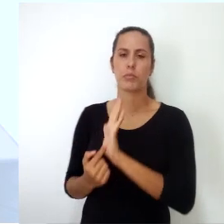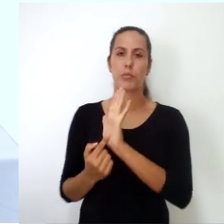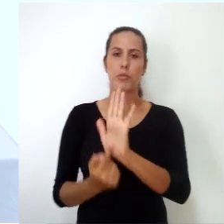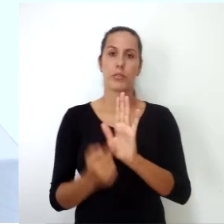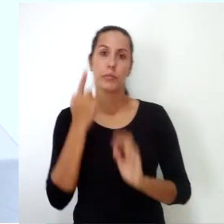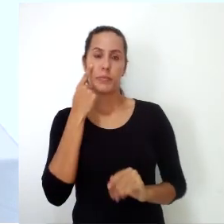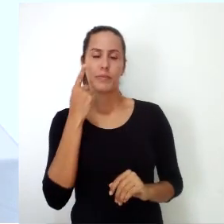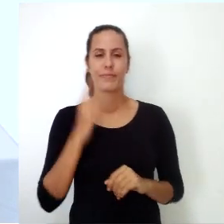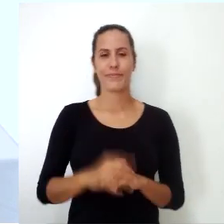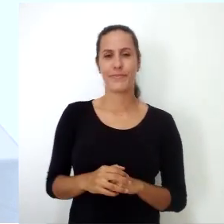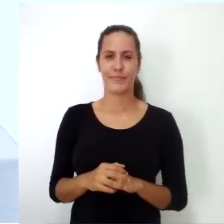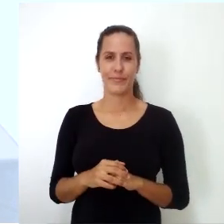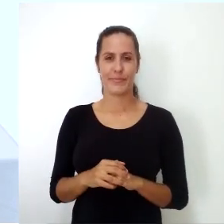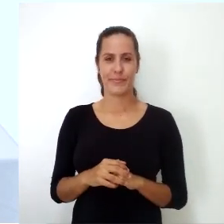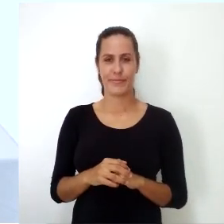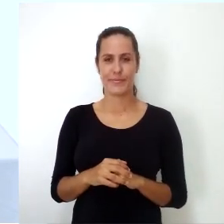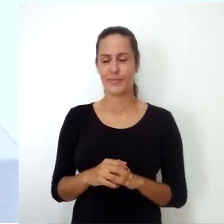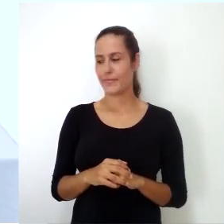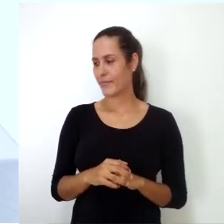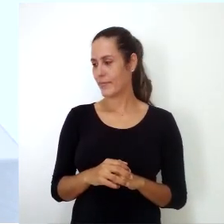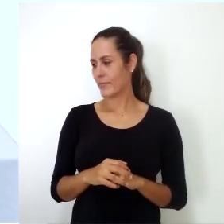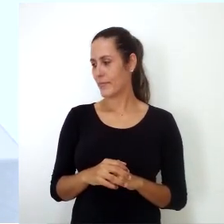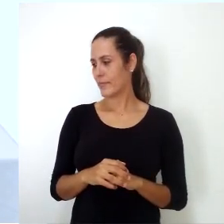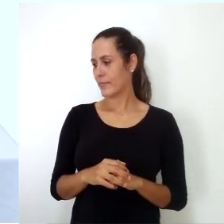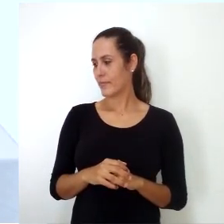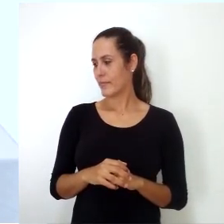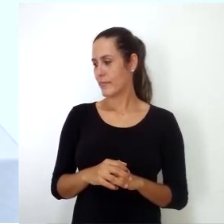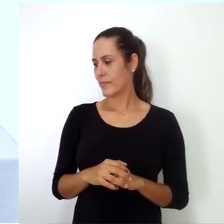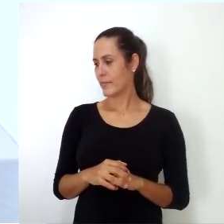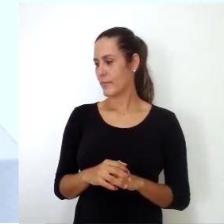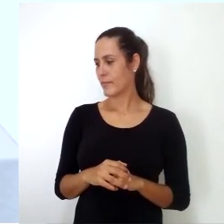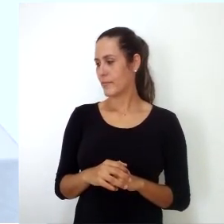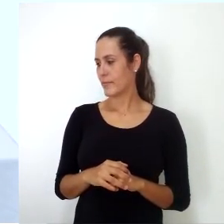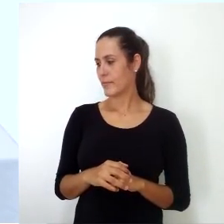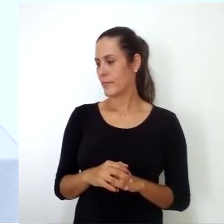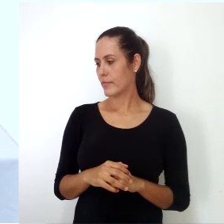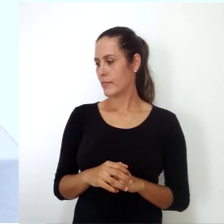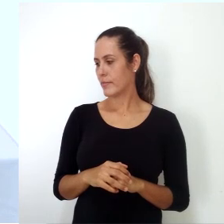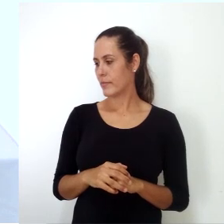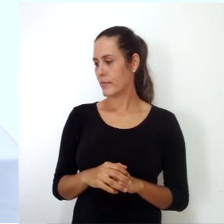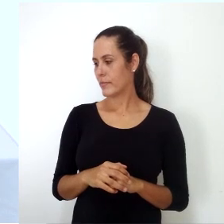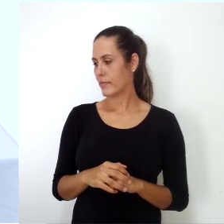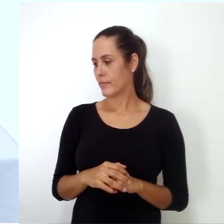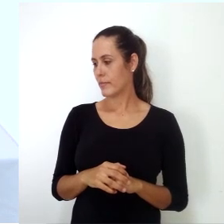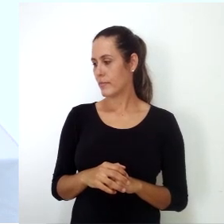está preparado o chazinho do boldo.